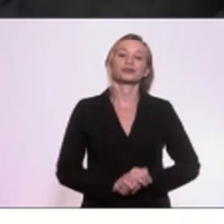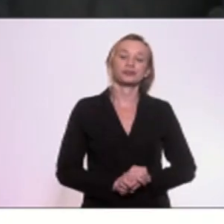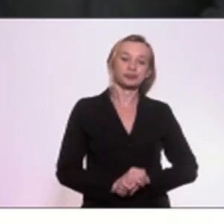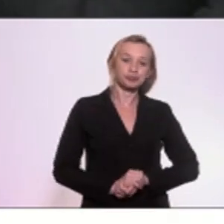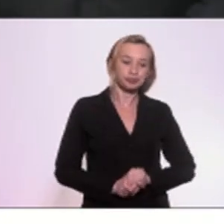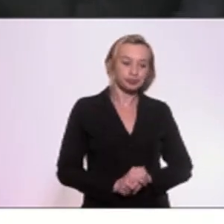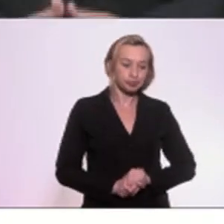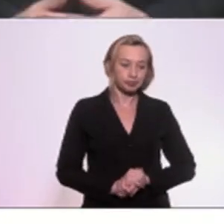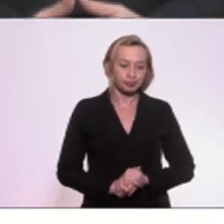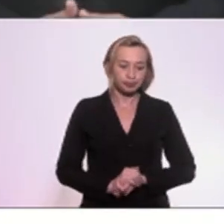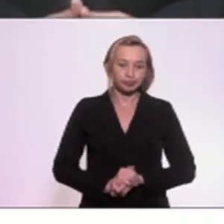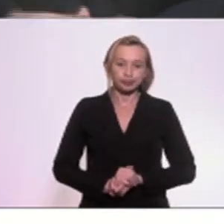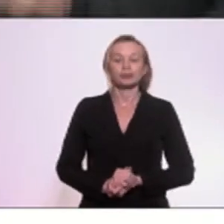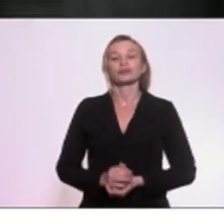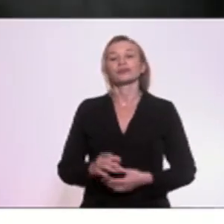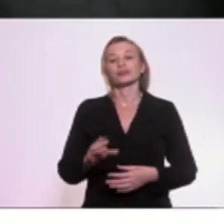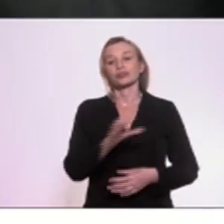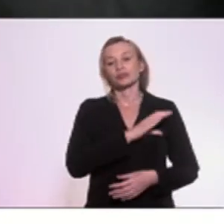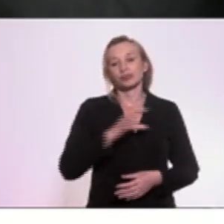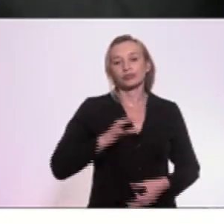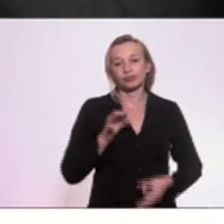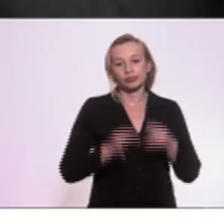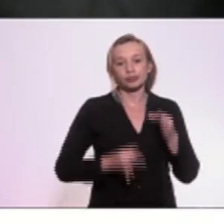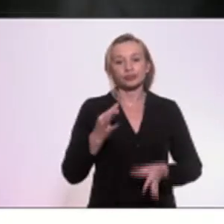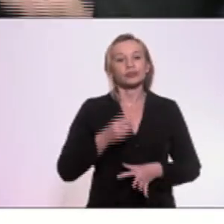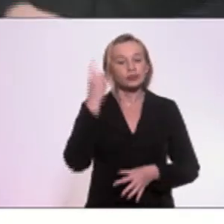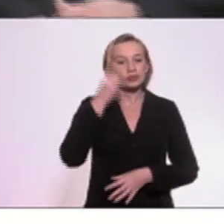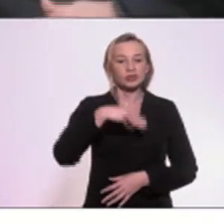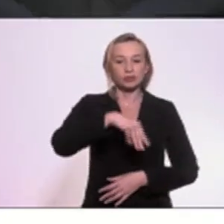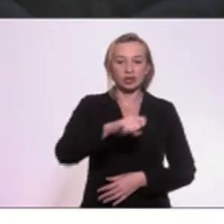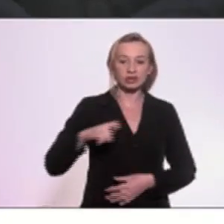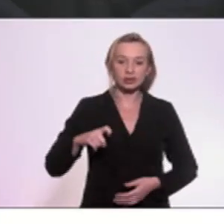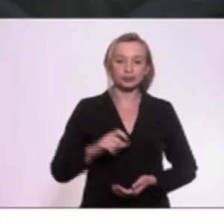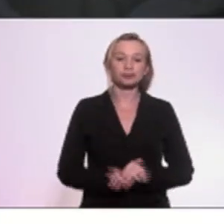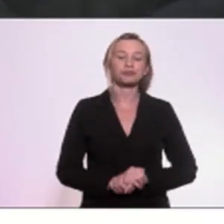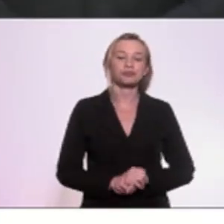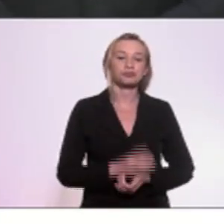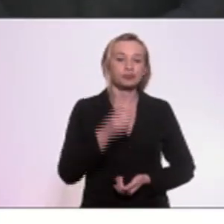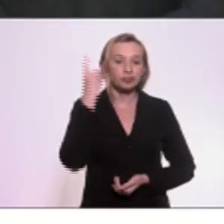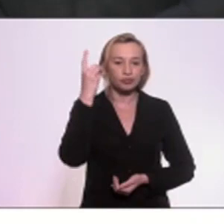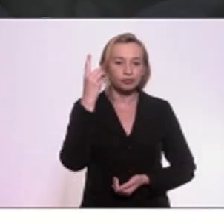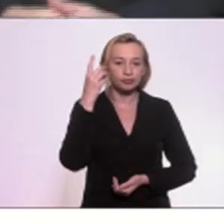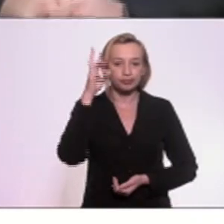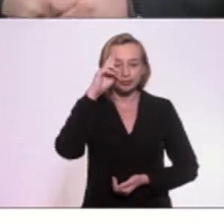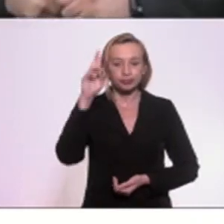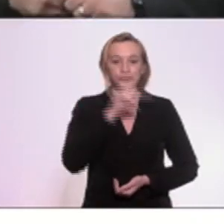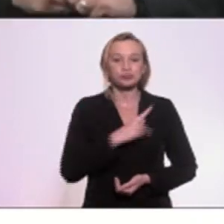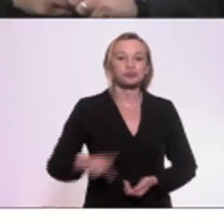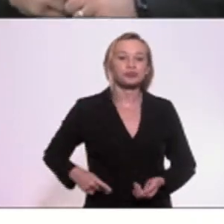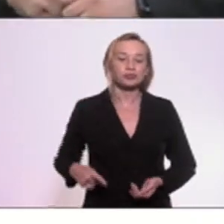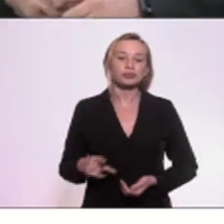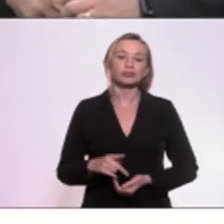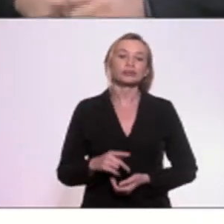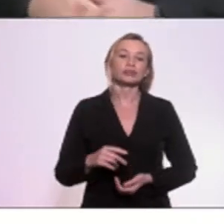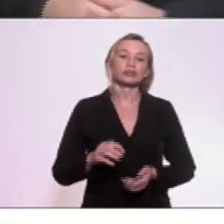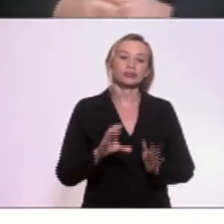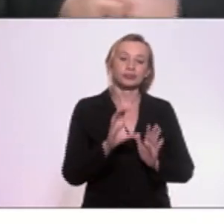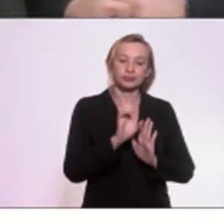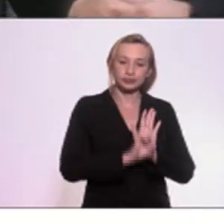Para emitir parecer pela Comissão de Constituição e Justiça, deputado Max Lemos. Senhor presidente, favorável à emenda número